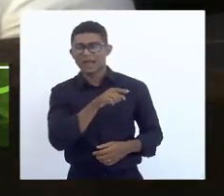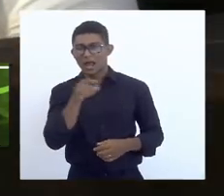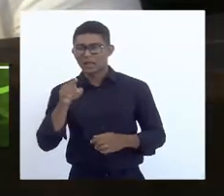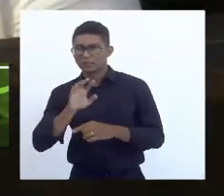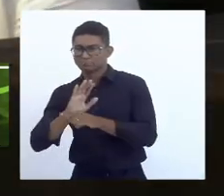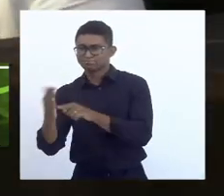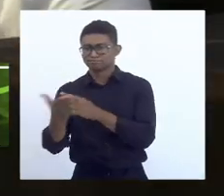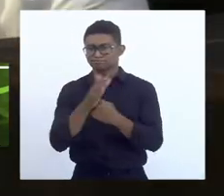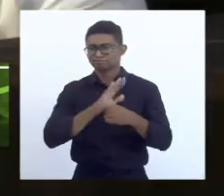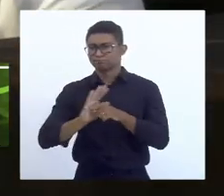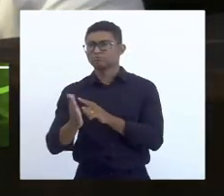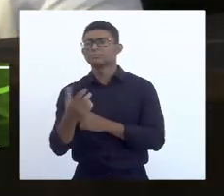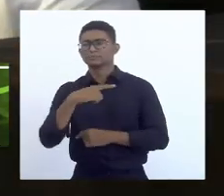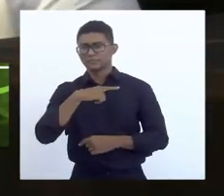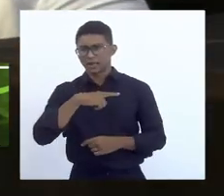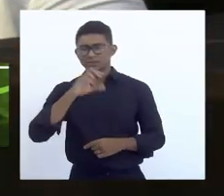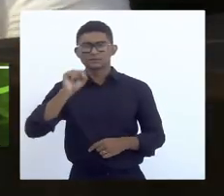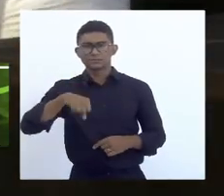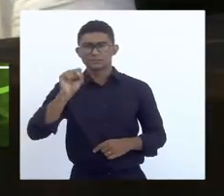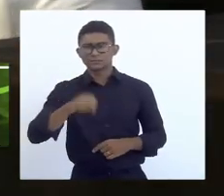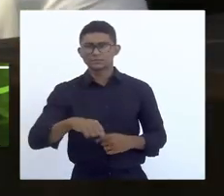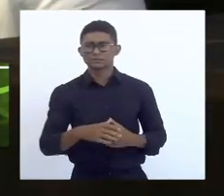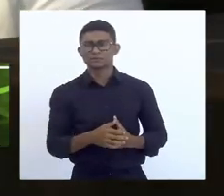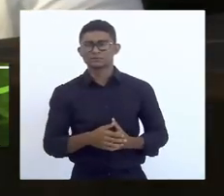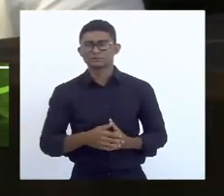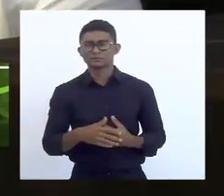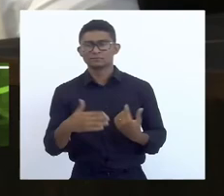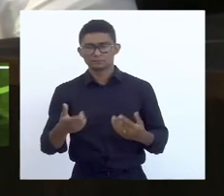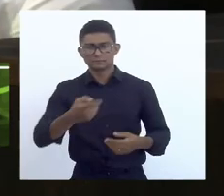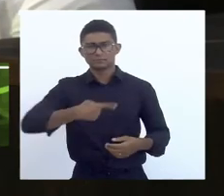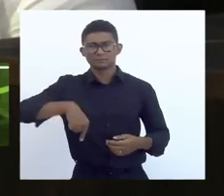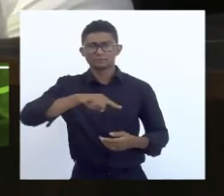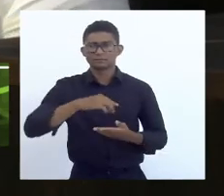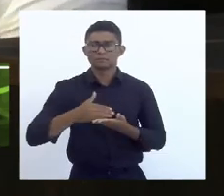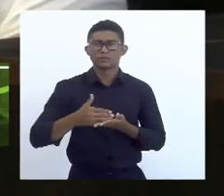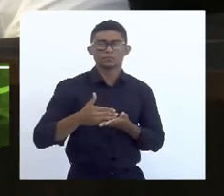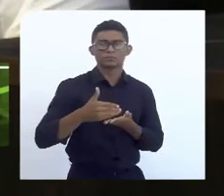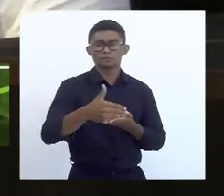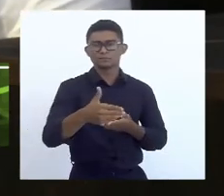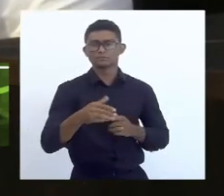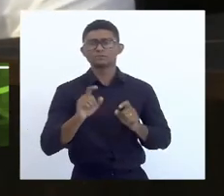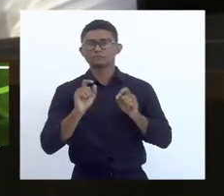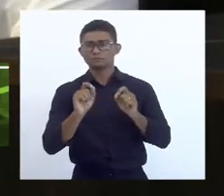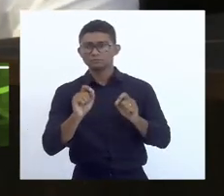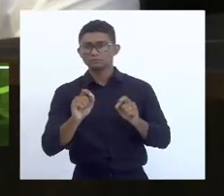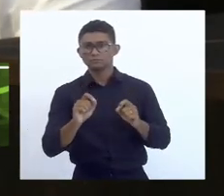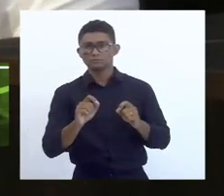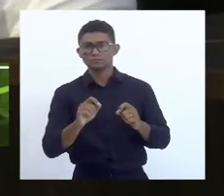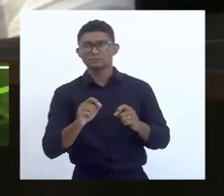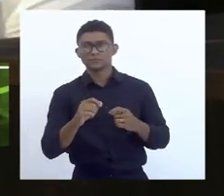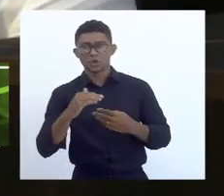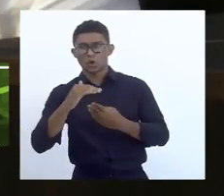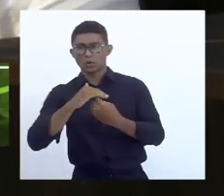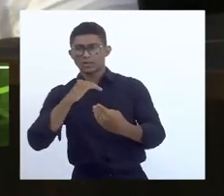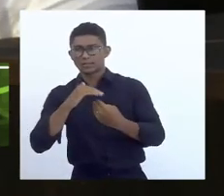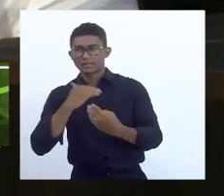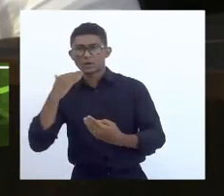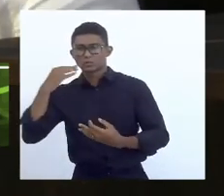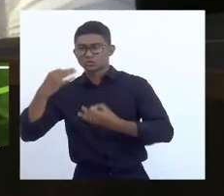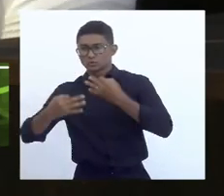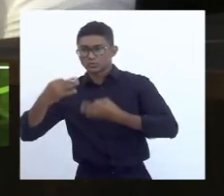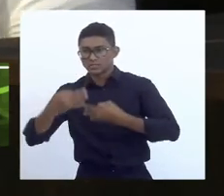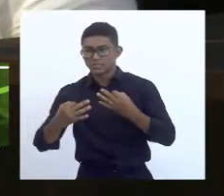nosso histórico e da nossa experiência. E nós surgimos aí com acolhimento, orientação jurídica,